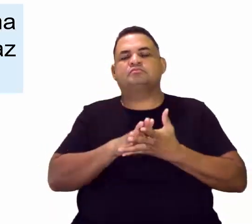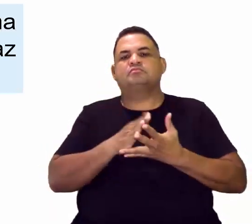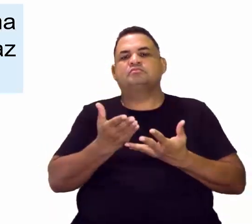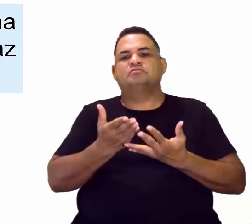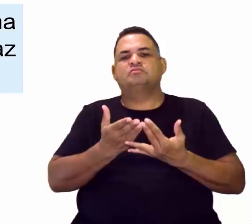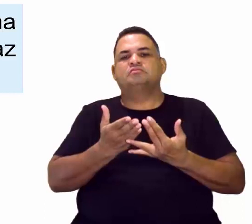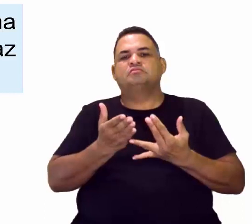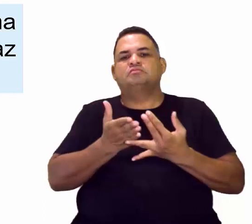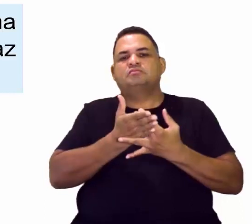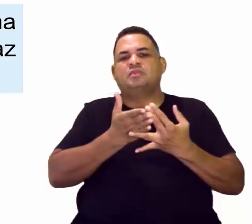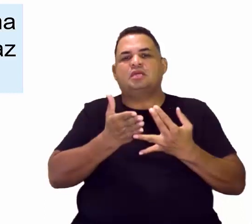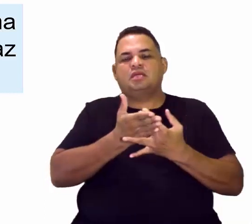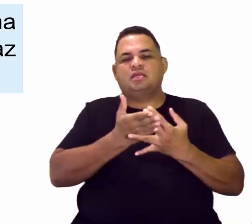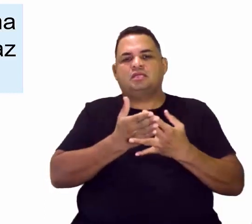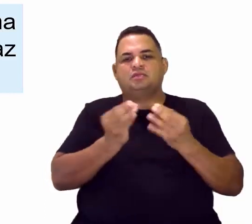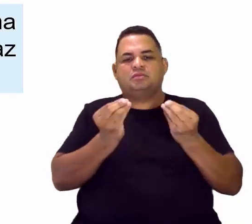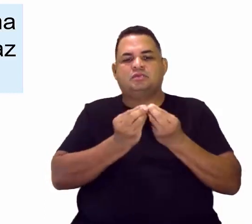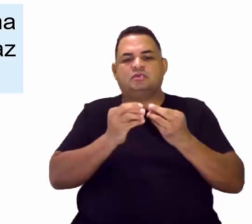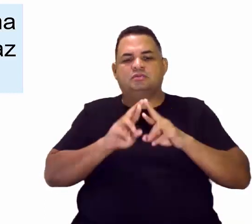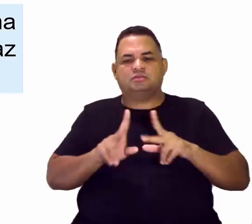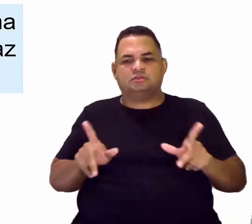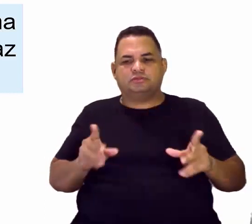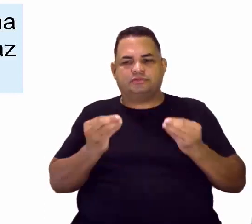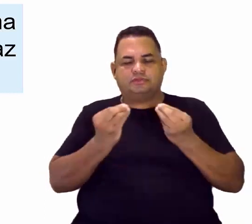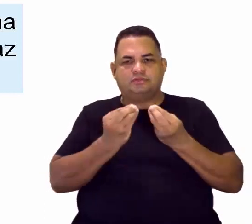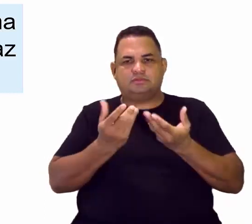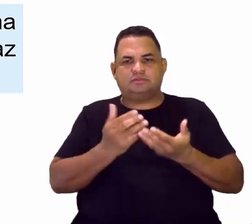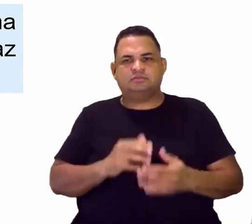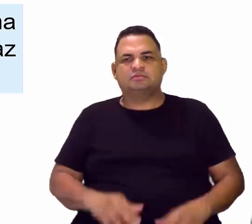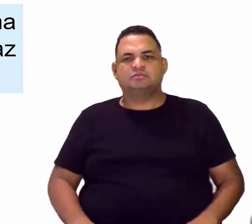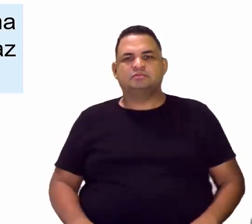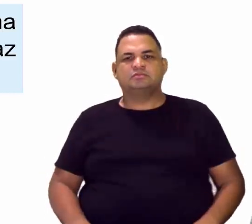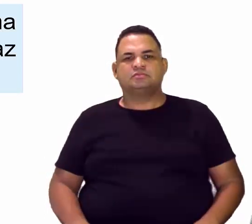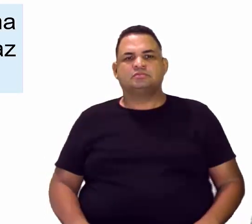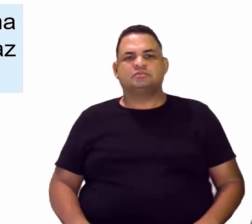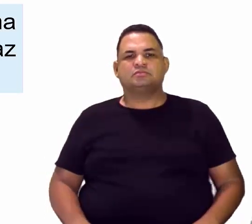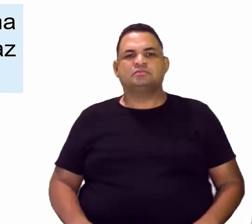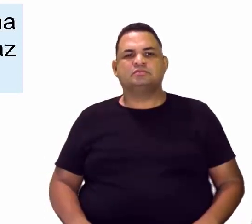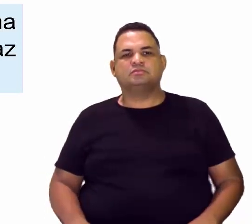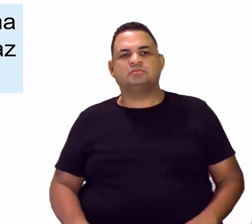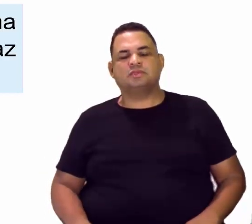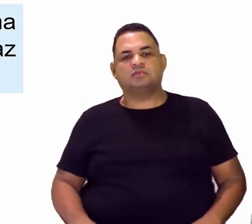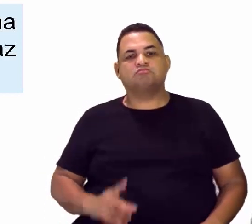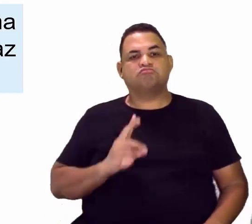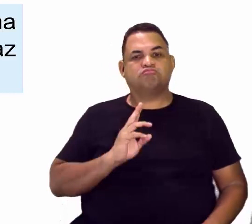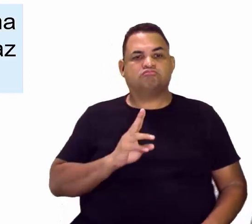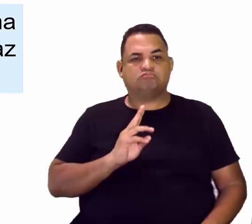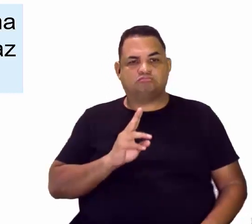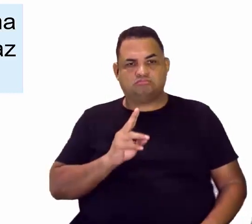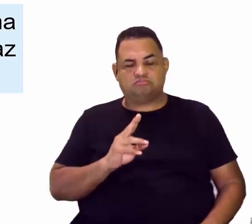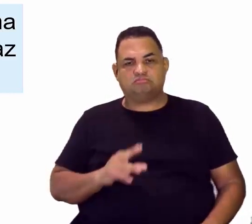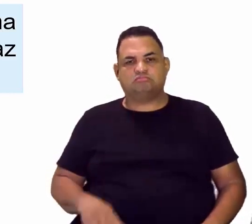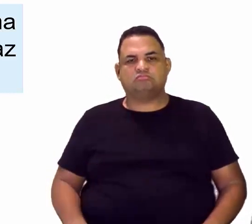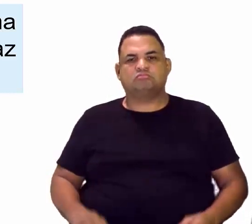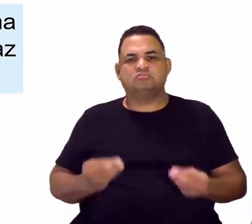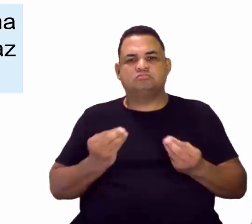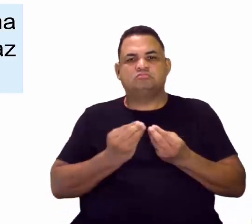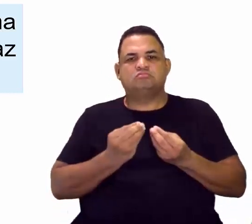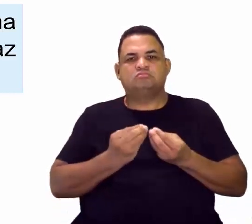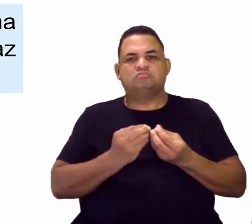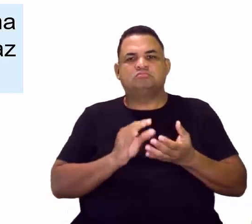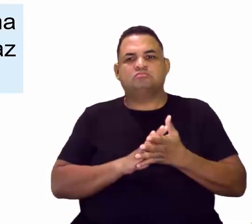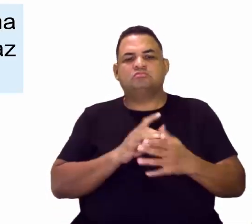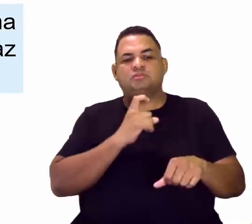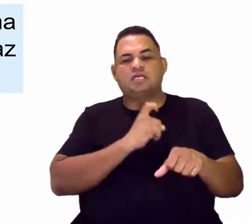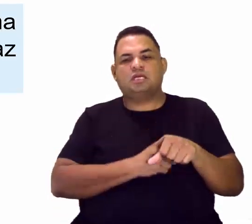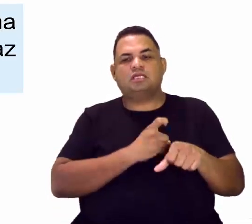inter é entre moléculas diferentes. E aí é o que mantém as moléculas no estado